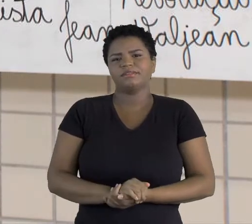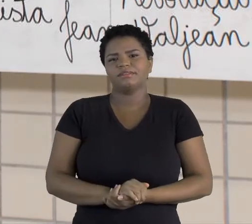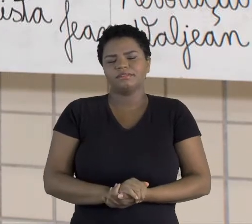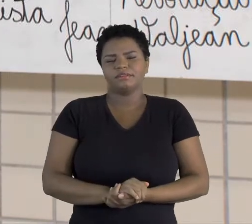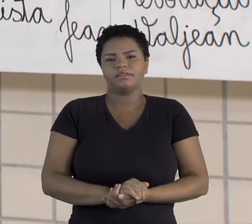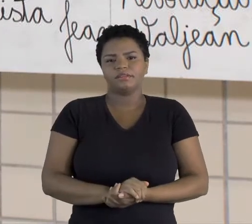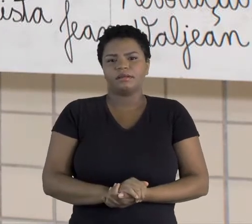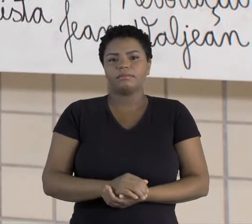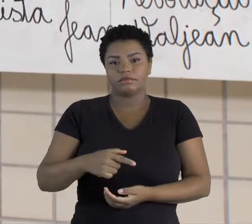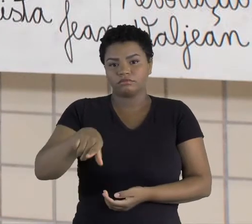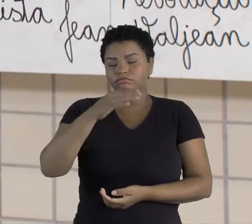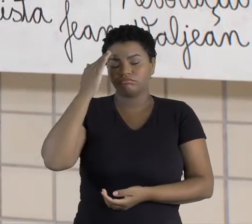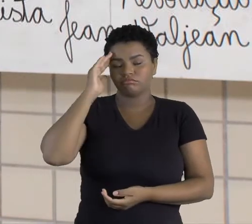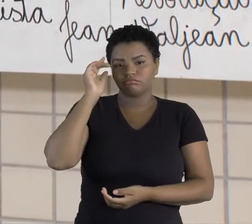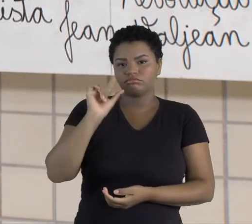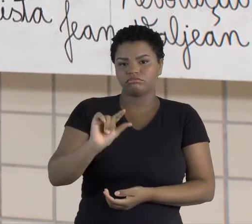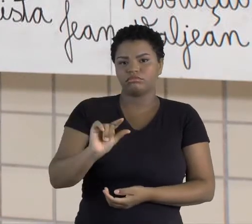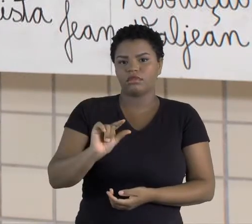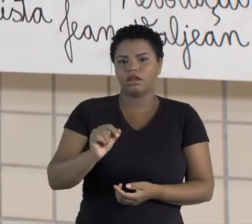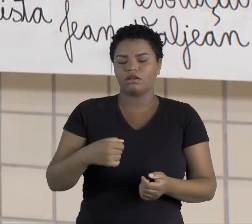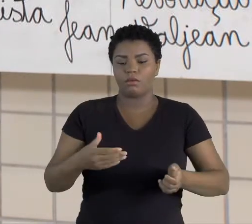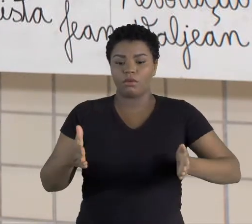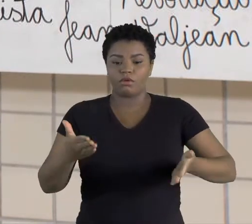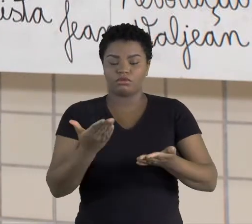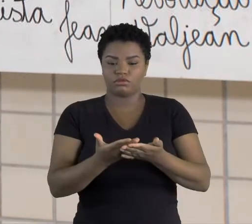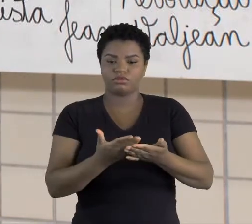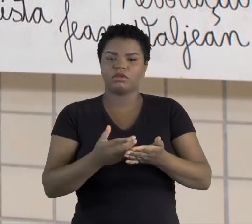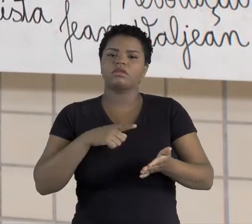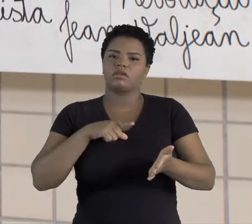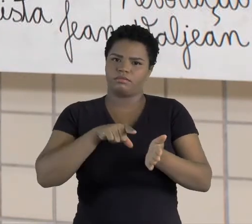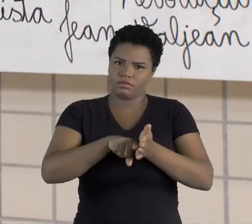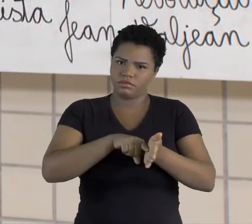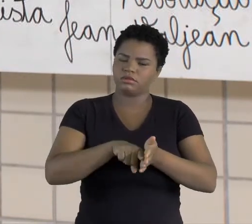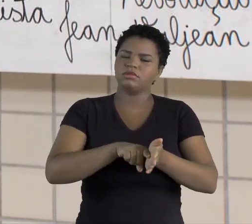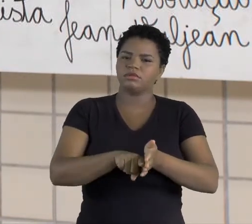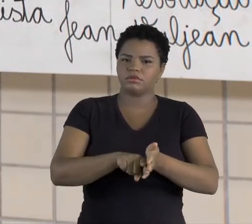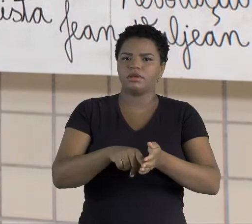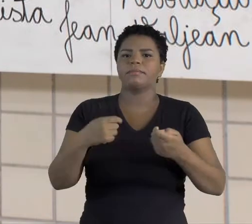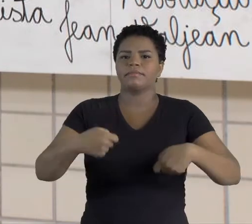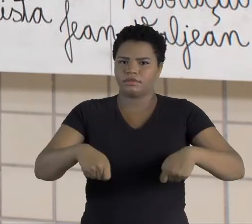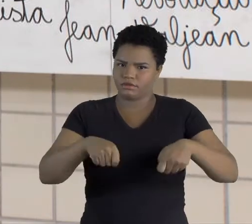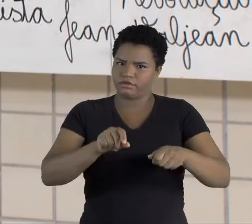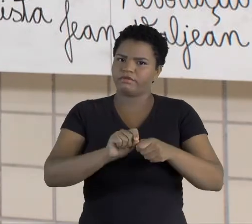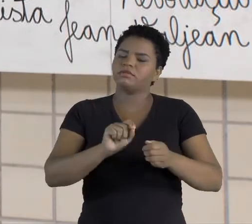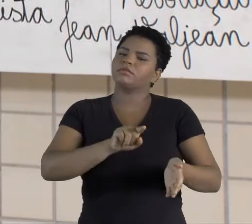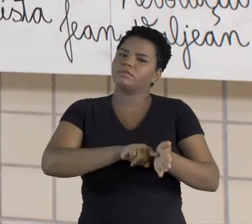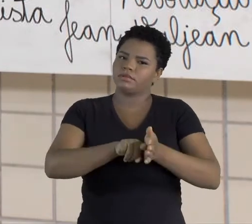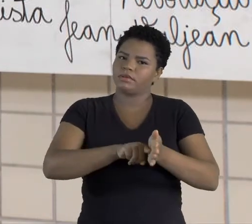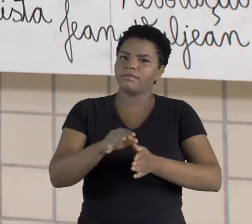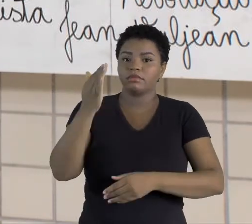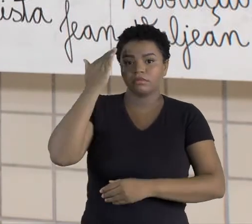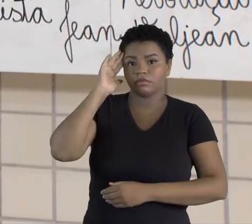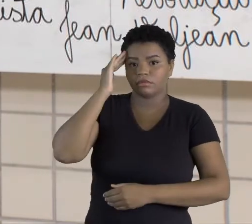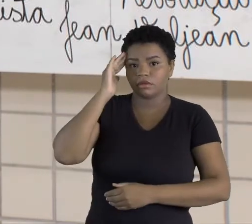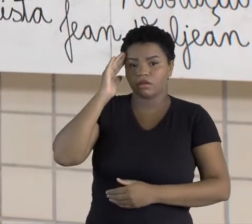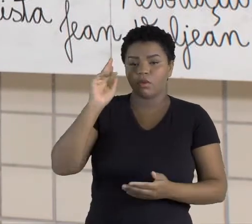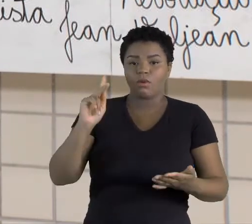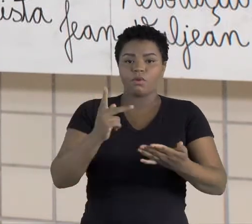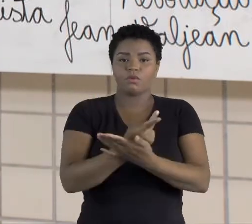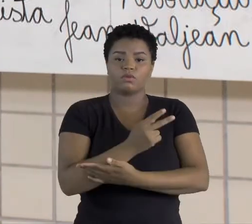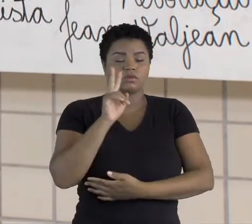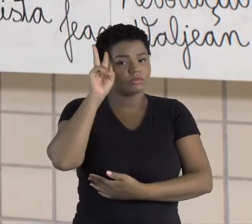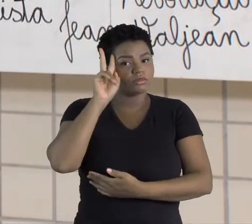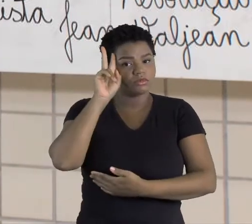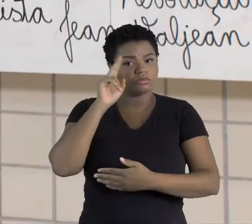no bloco de estudo tem a pesquisa sobre isso aí. Vocês devem fazer a pesquisa para entender os fatos históricos que vocês vão